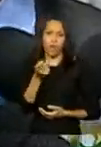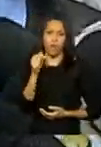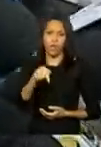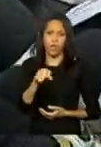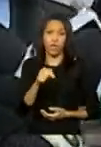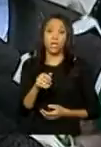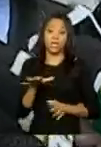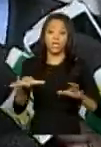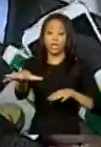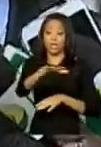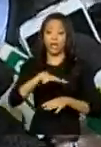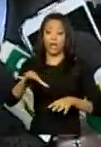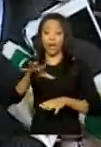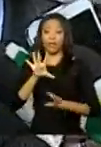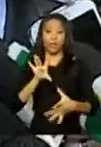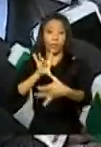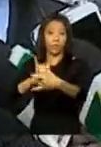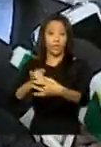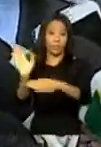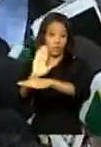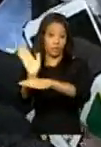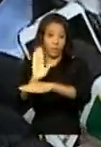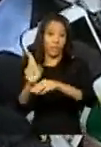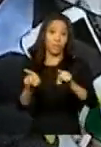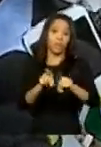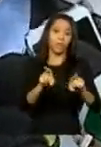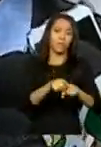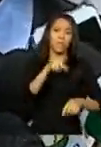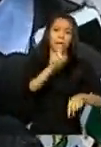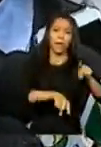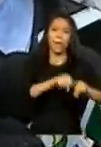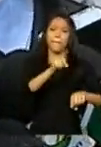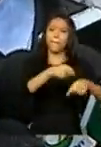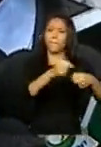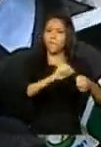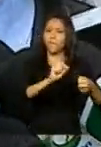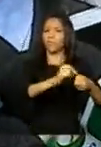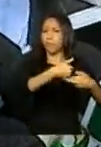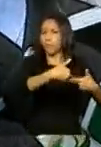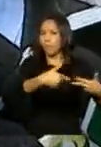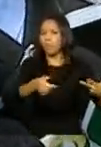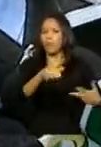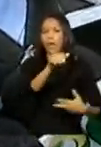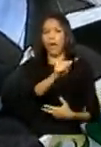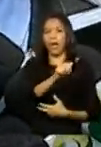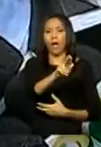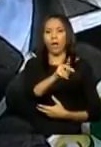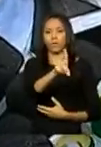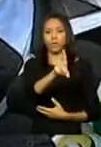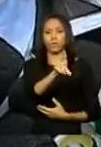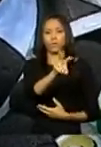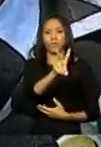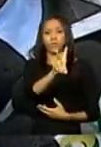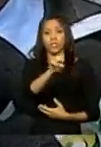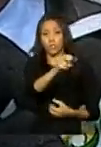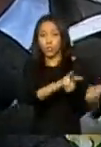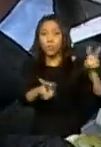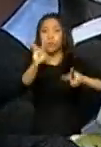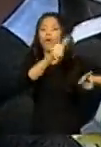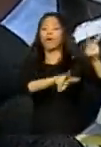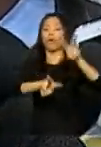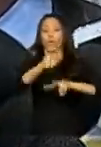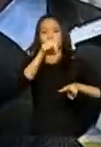cinema e audiovisual, porque está dando certo, é preciso correções, mas é uma política. O Brasil hoje é um dos maiores investidores em cinema e